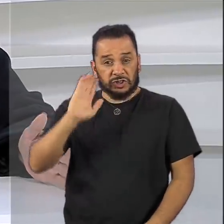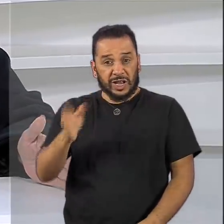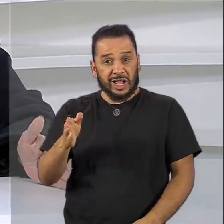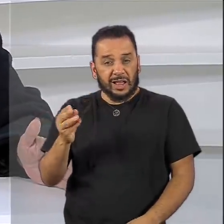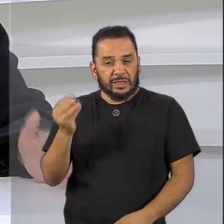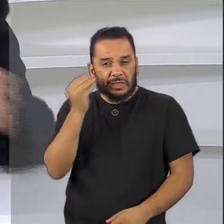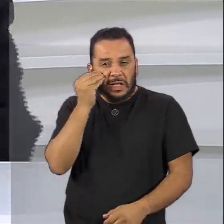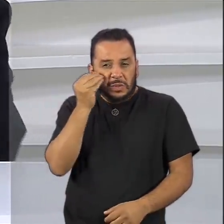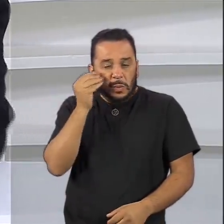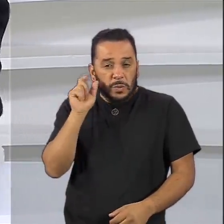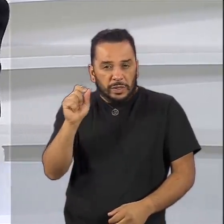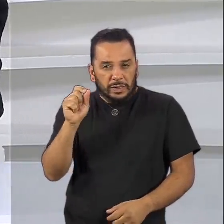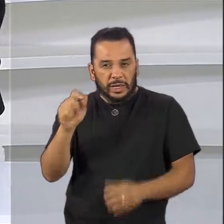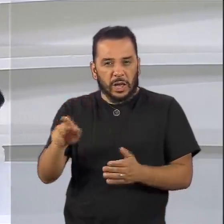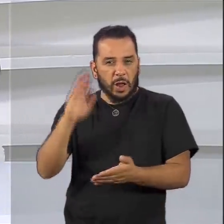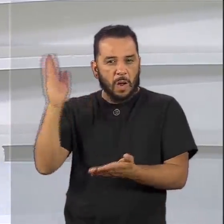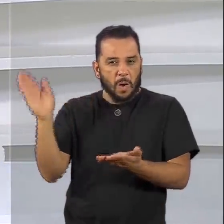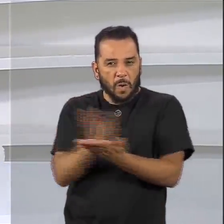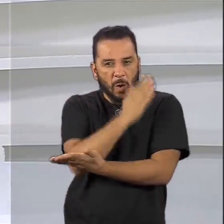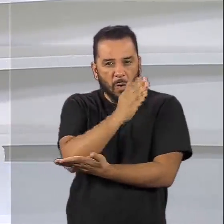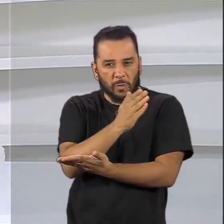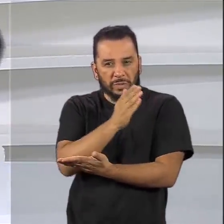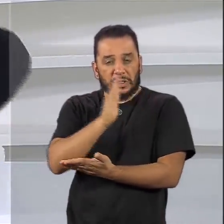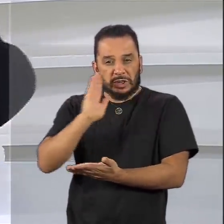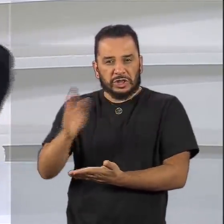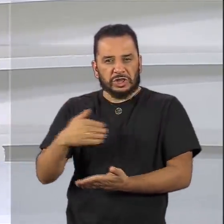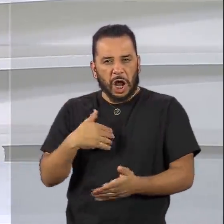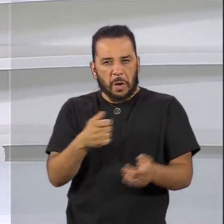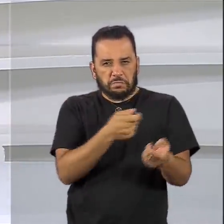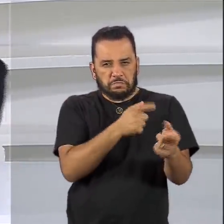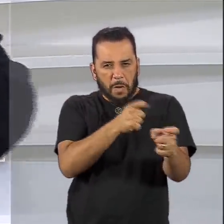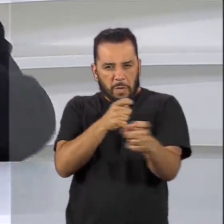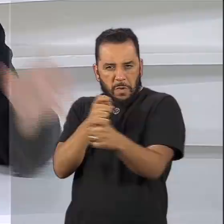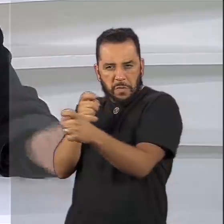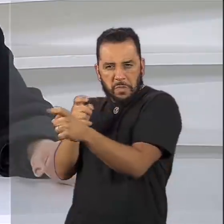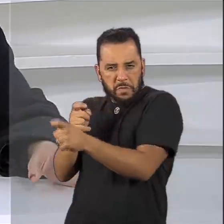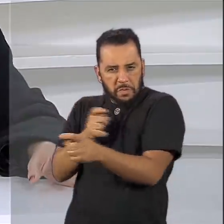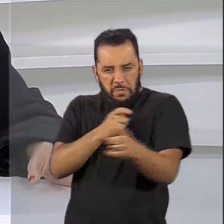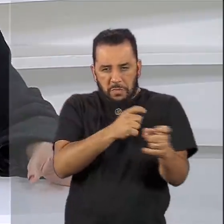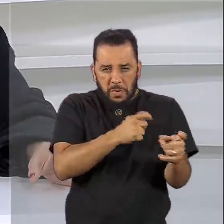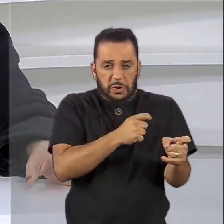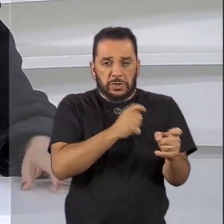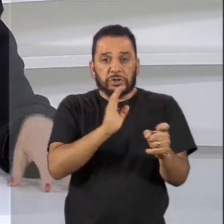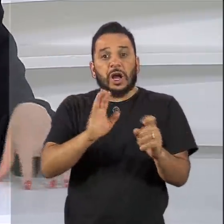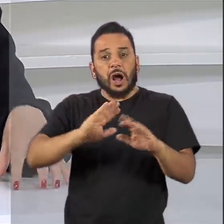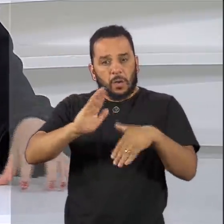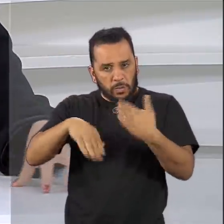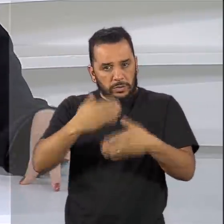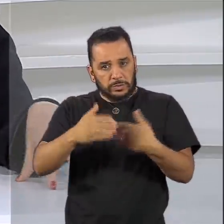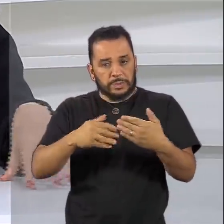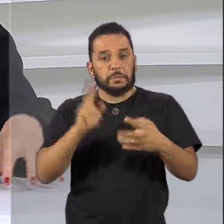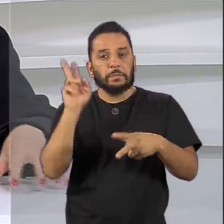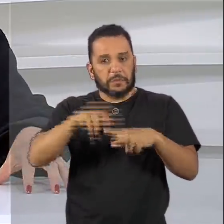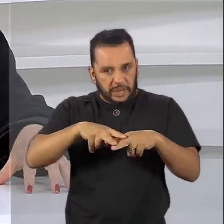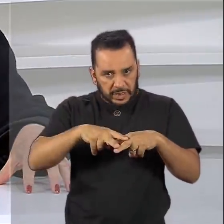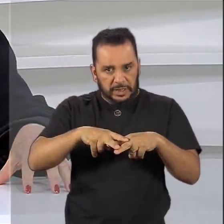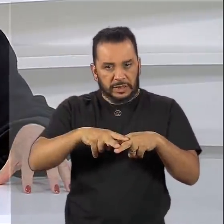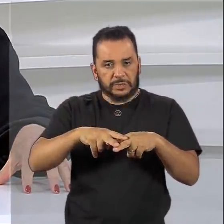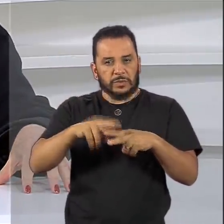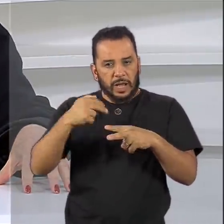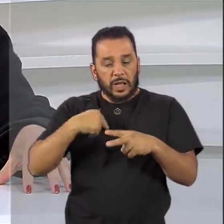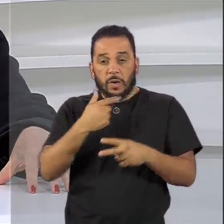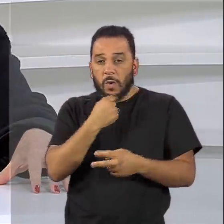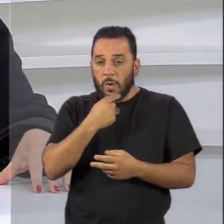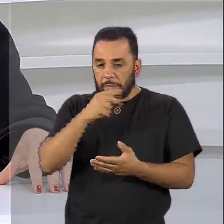tradicional, né? Pegou lá as armas, atirou no palácio, tal, foi preso. Ali ele leu um pouquinho, ele se